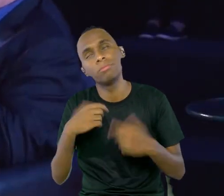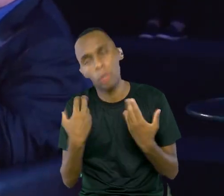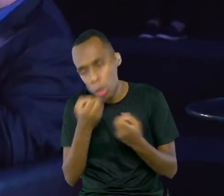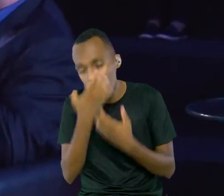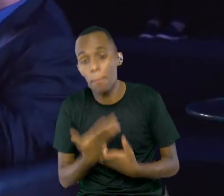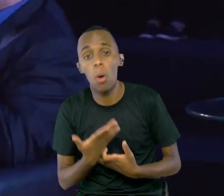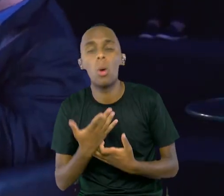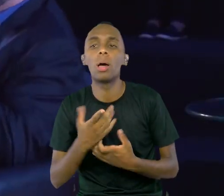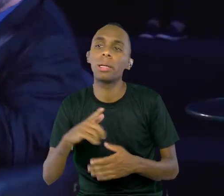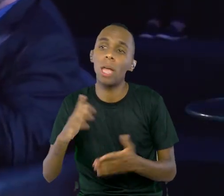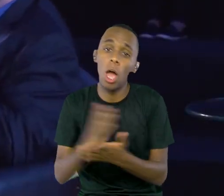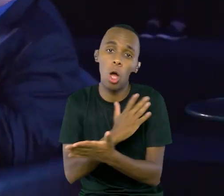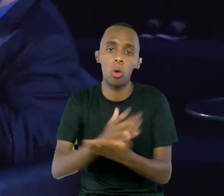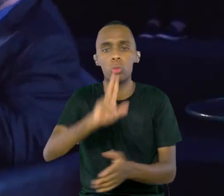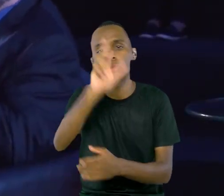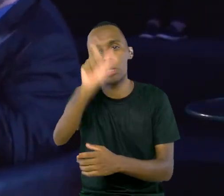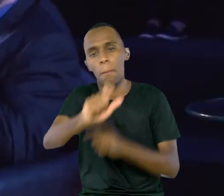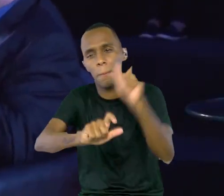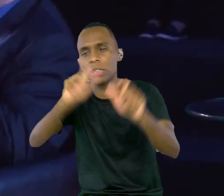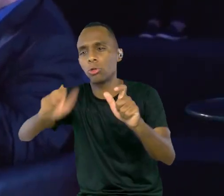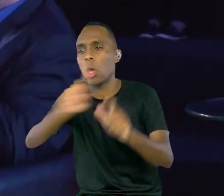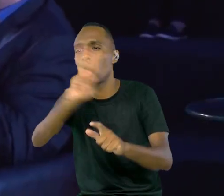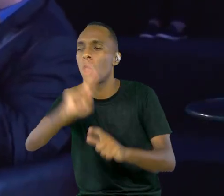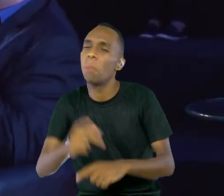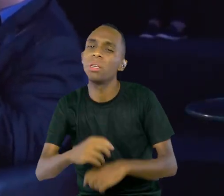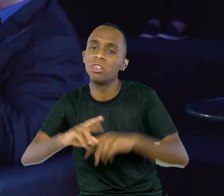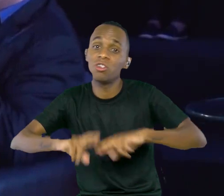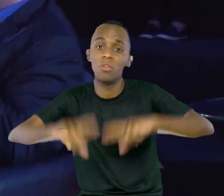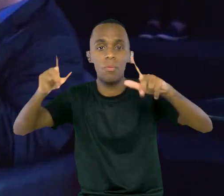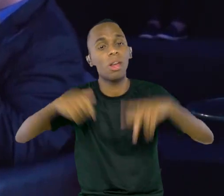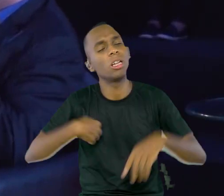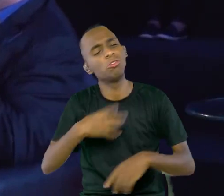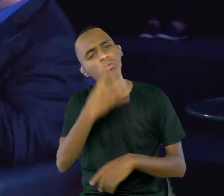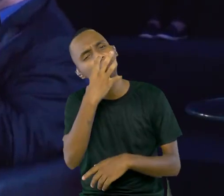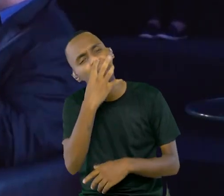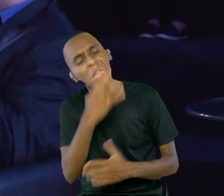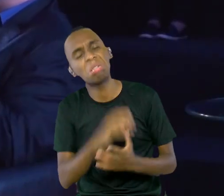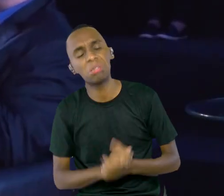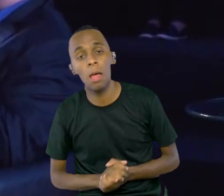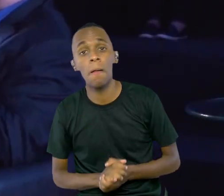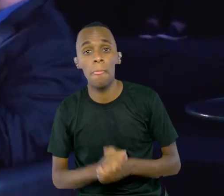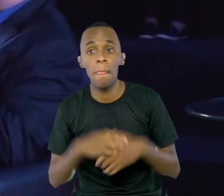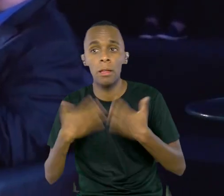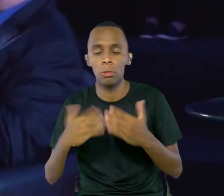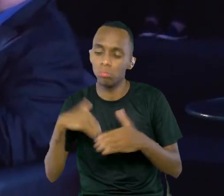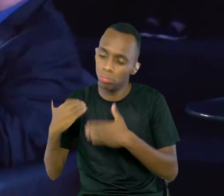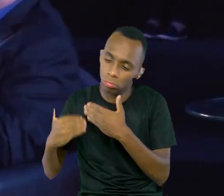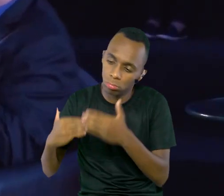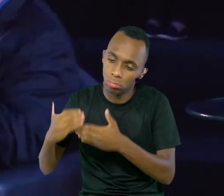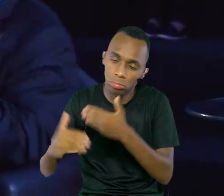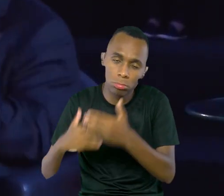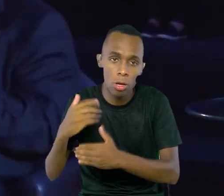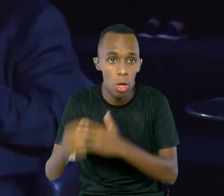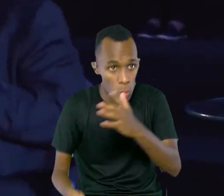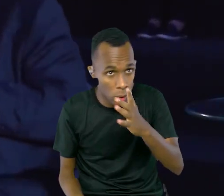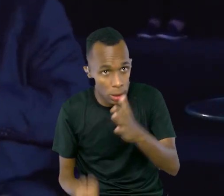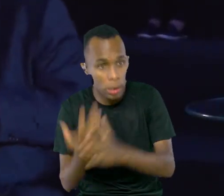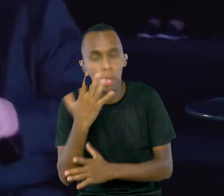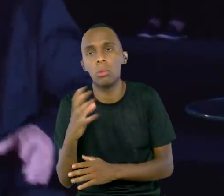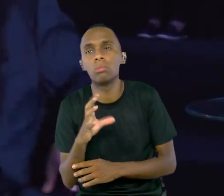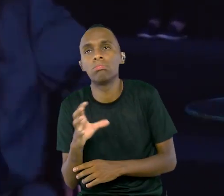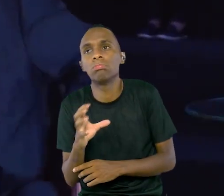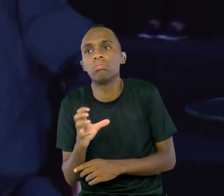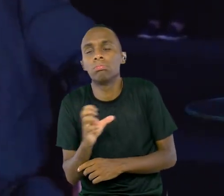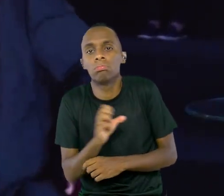conhecimento. Ainda bem que aparecem nomes diversos, e eu olhava aquilo, e olha que interessante, aos poucos